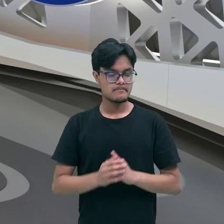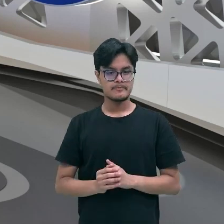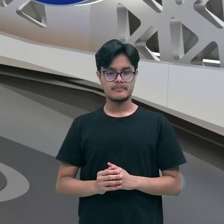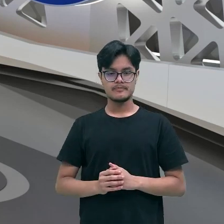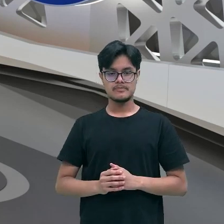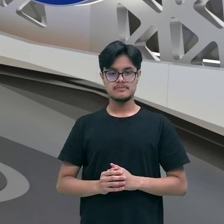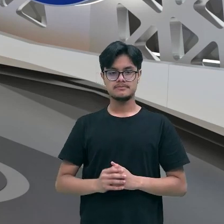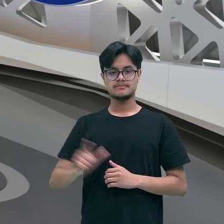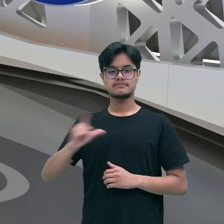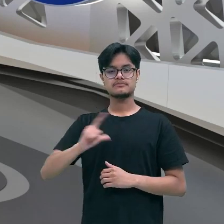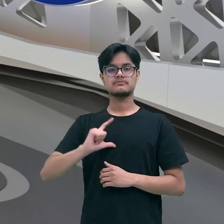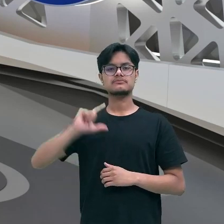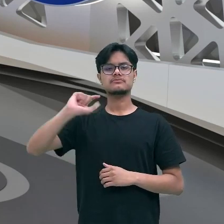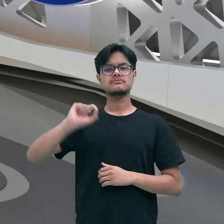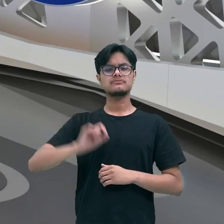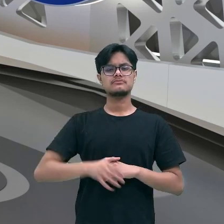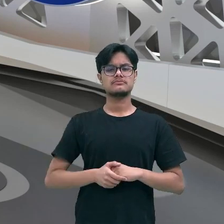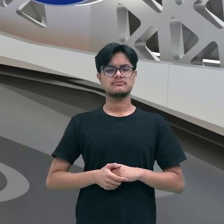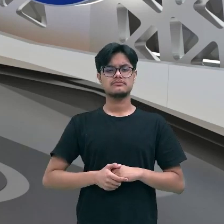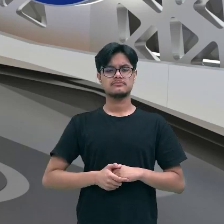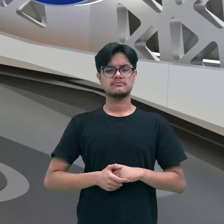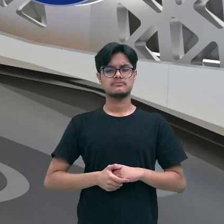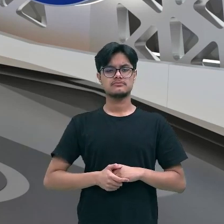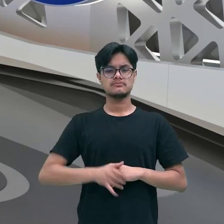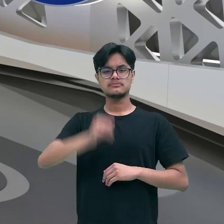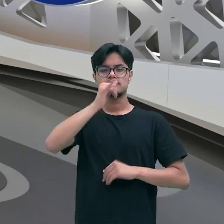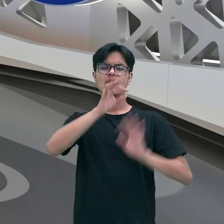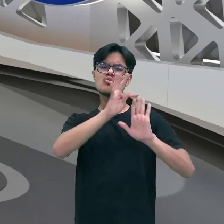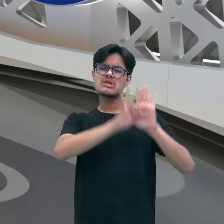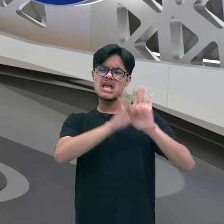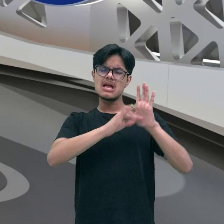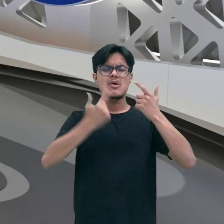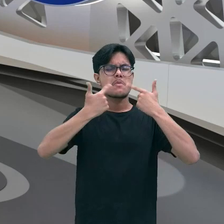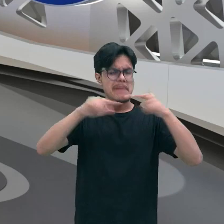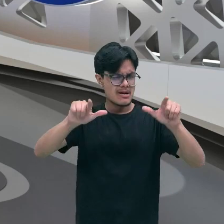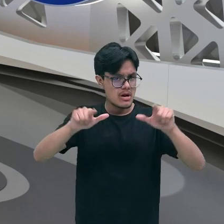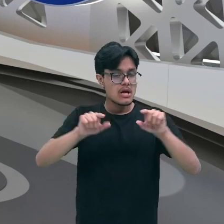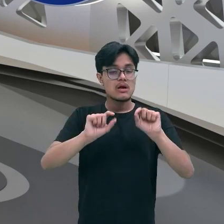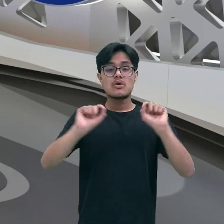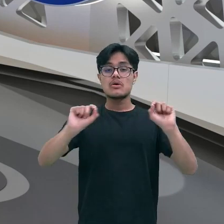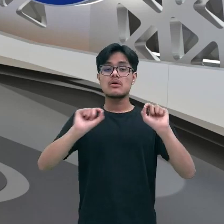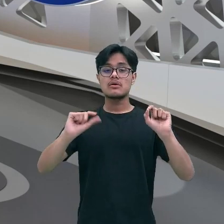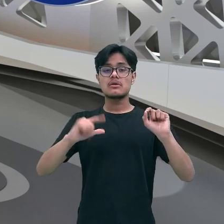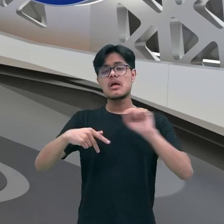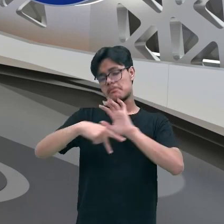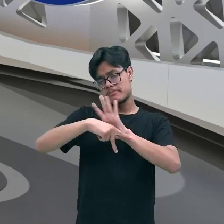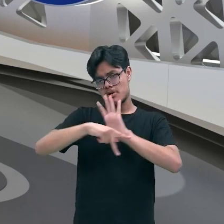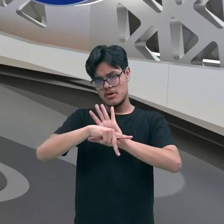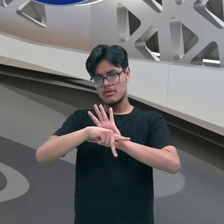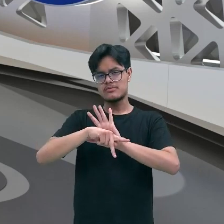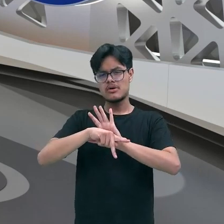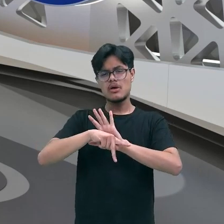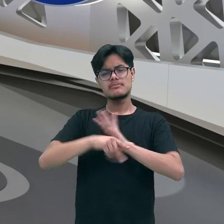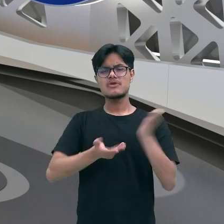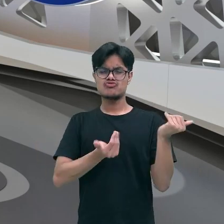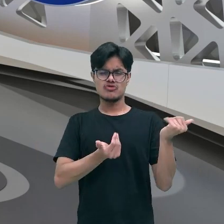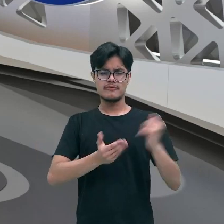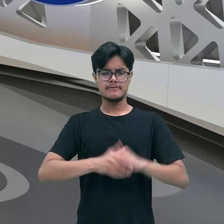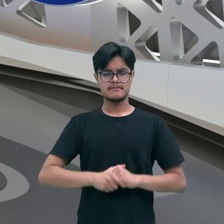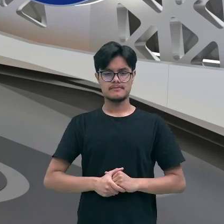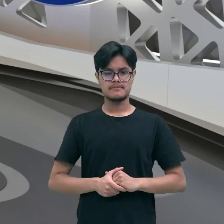um jeito de escrever, um jeito de fazer texto. Uma linguagem, né? Uma linguagem que é muito própria da juventude,